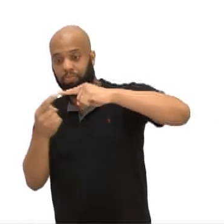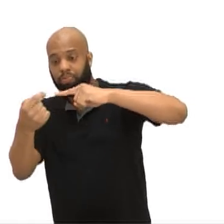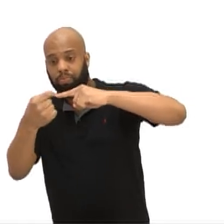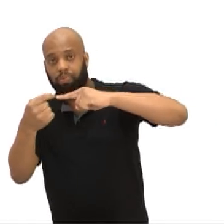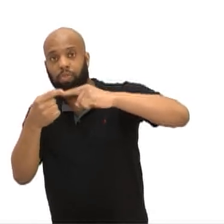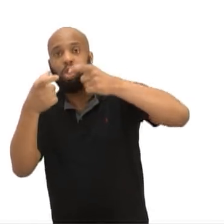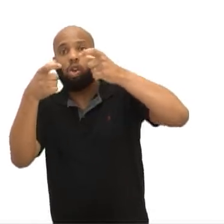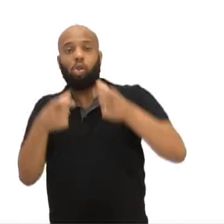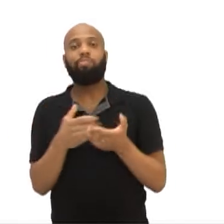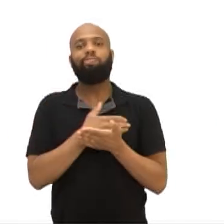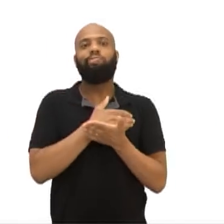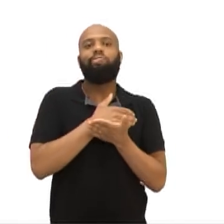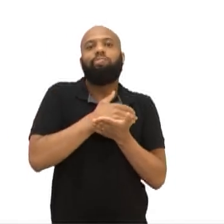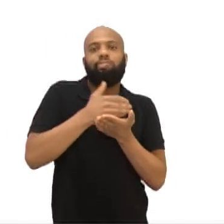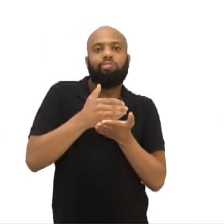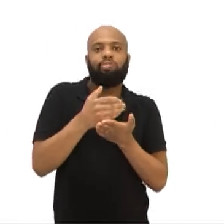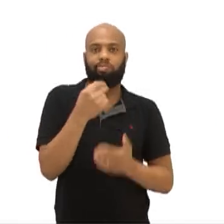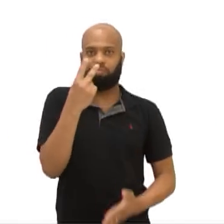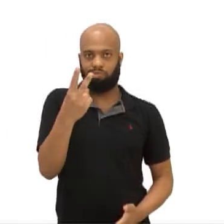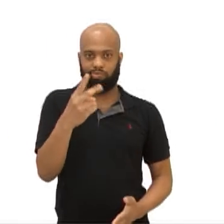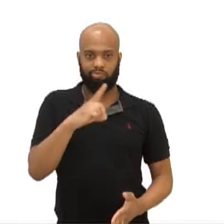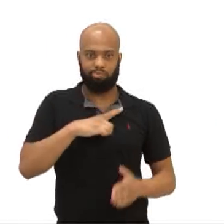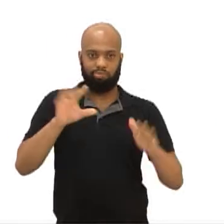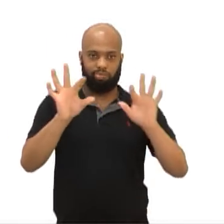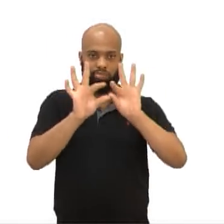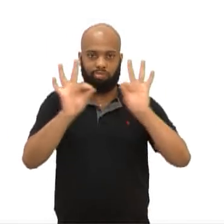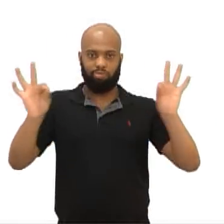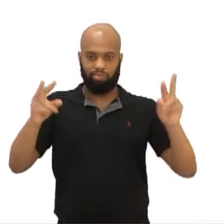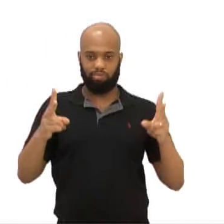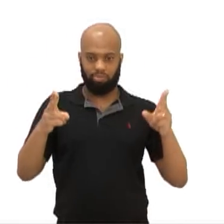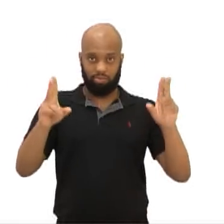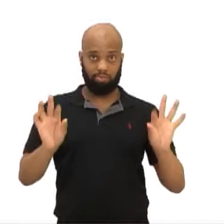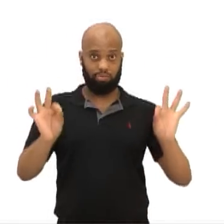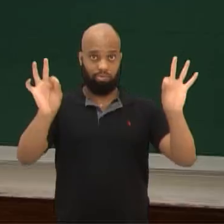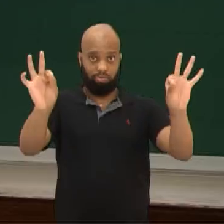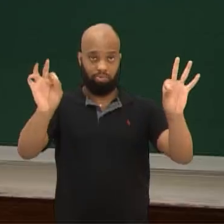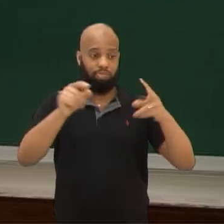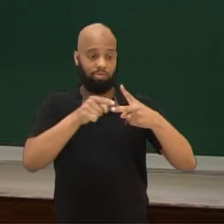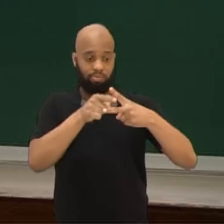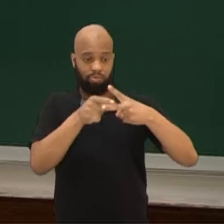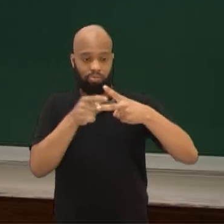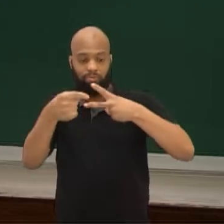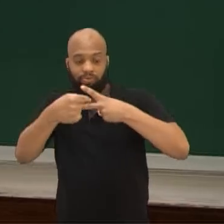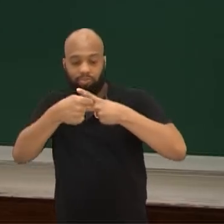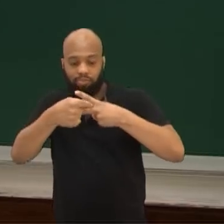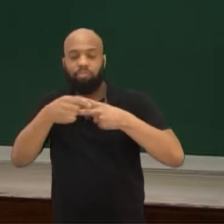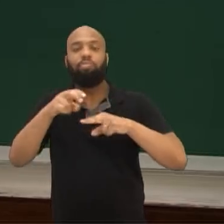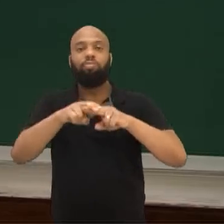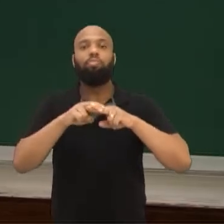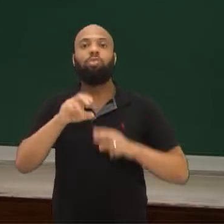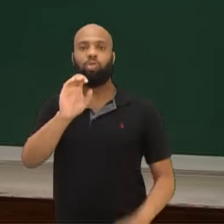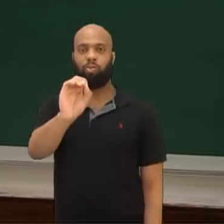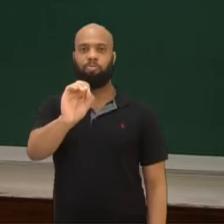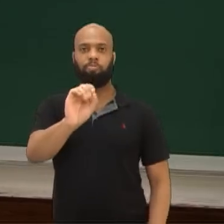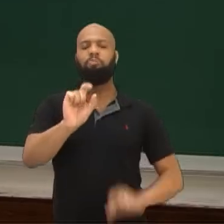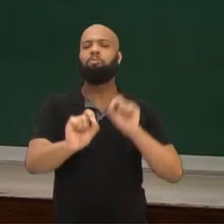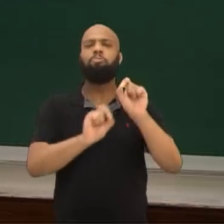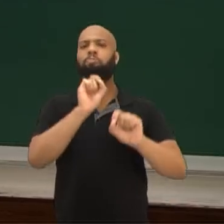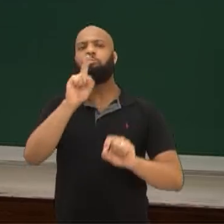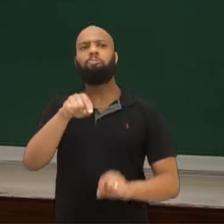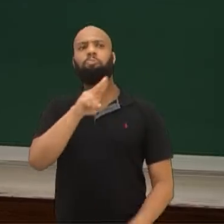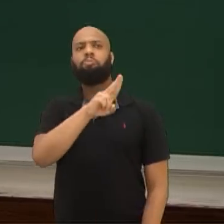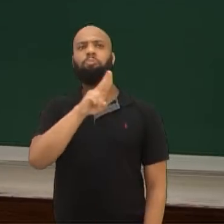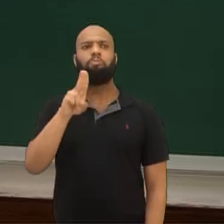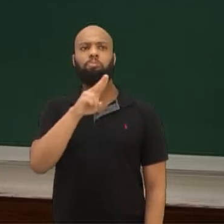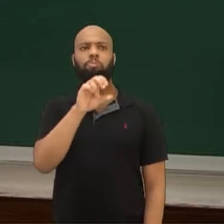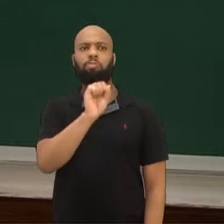É a origem dessas duas semirretas, ela é a origem desse ângulo. Então, por isso chama-se ponto O, certo? O que são essas semirretas?